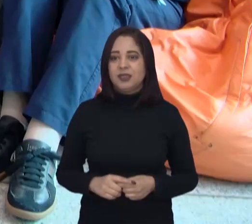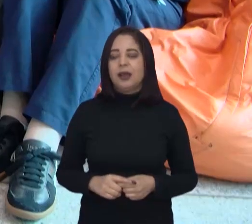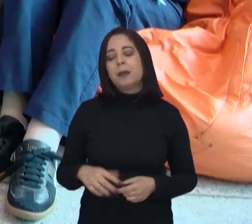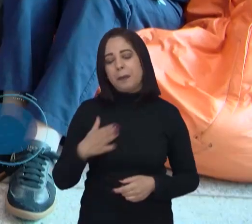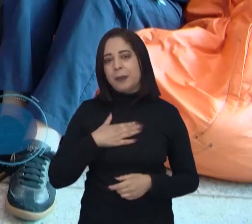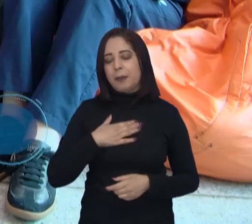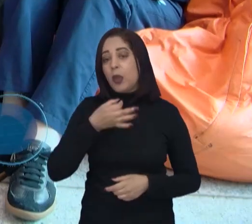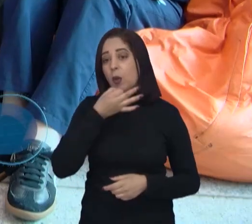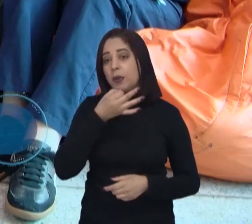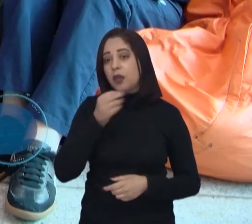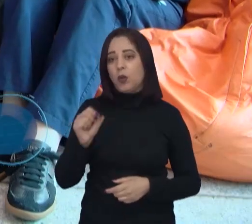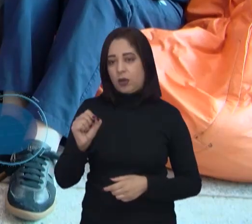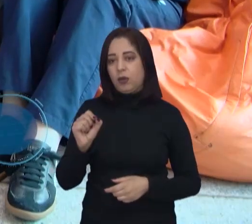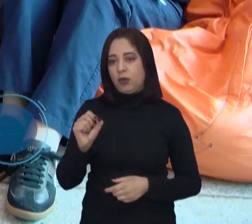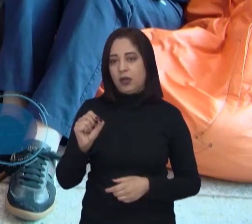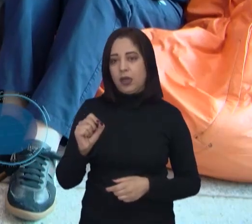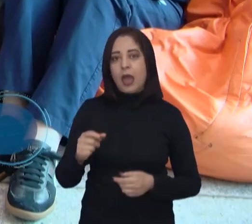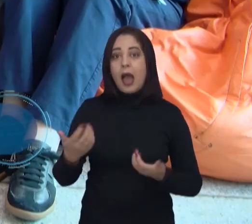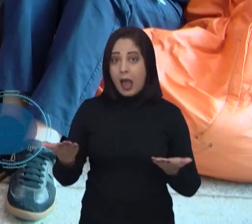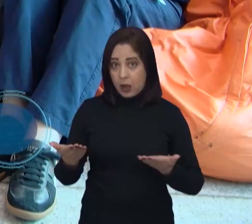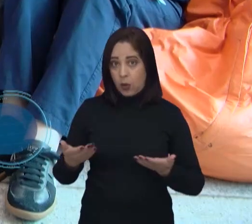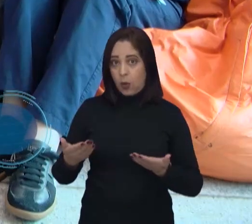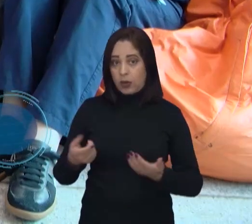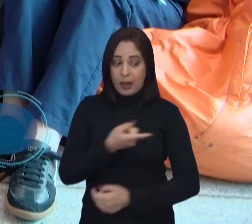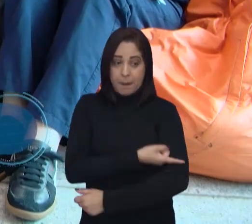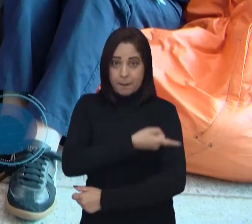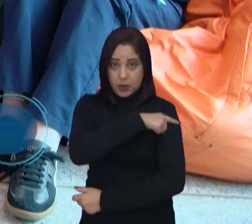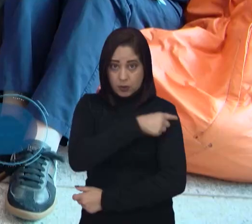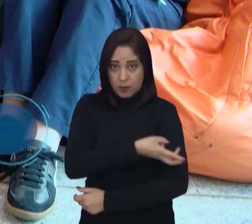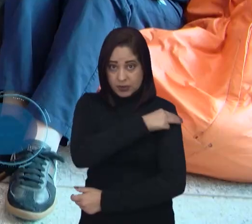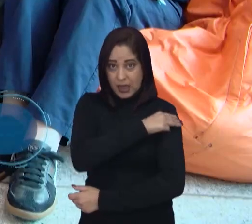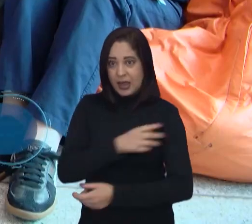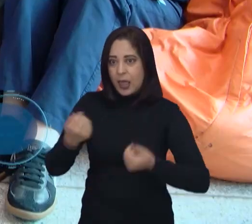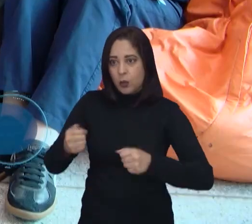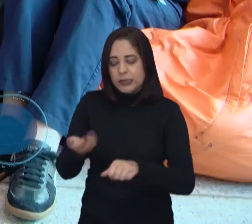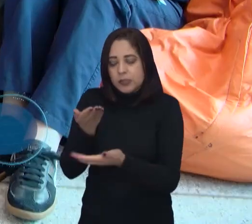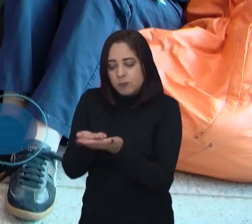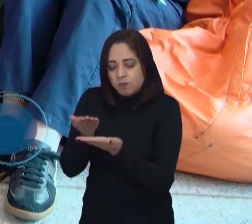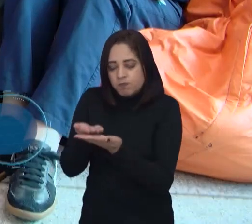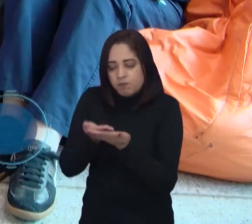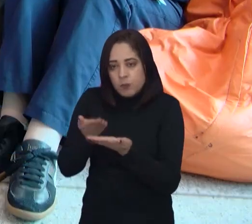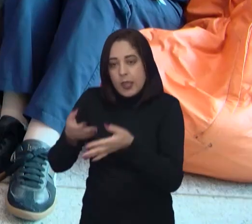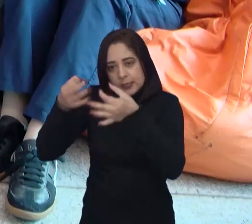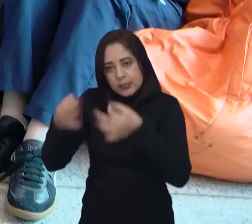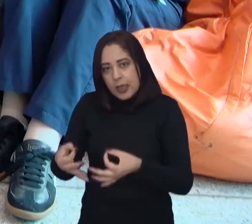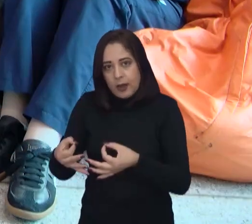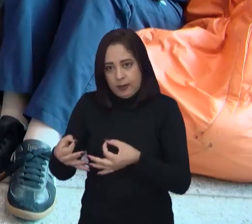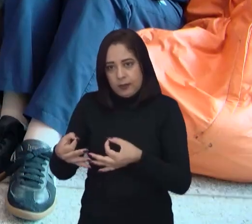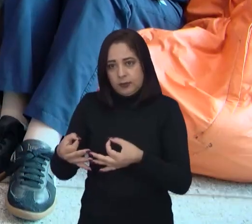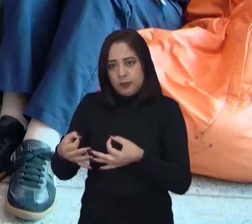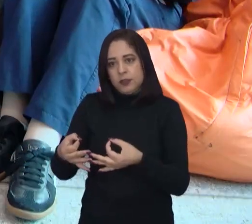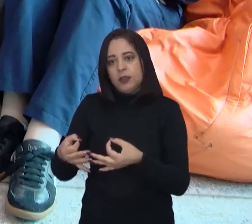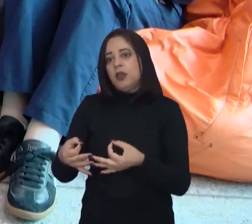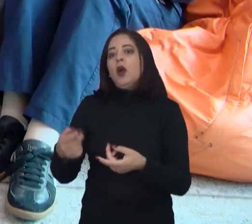diferença foi a disciplina que eu desenvolvi agora que eu estou no ensino médio para estudo e esse tipo de coisa, porque como se você